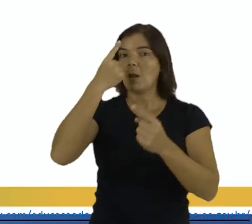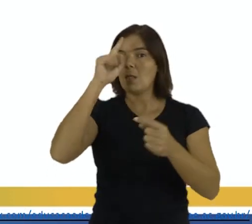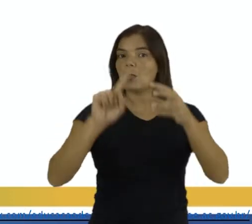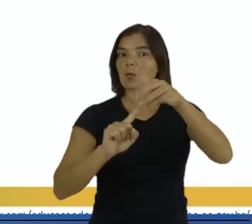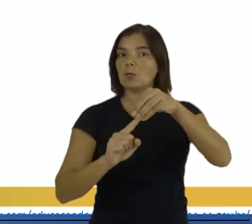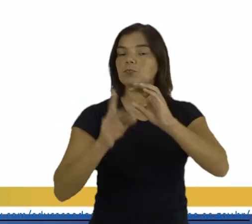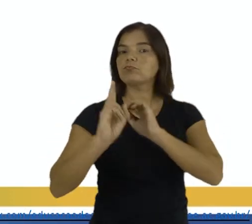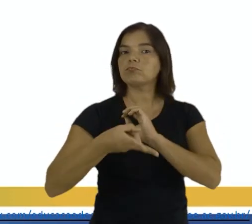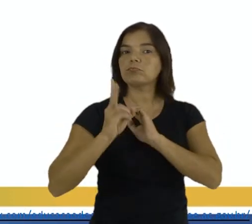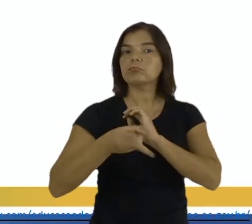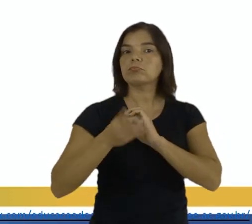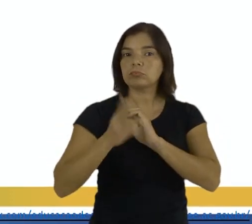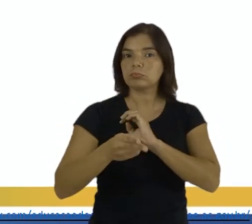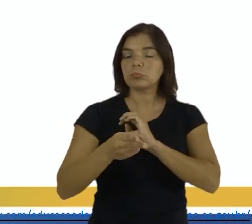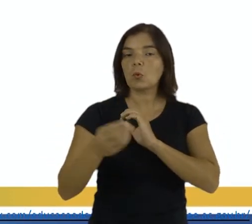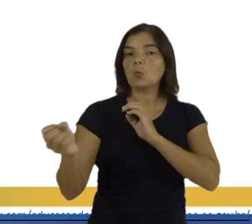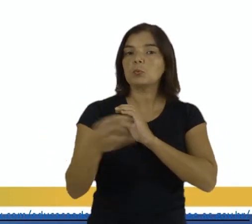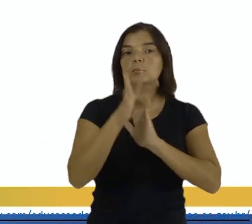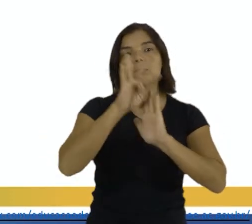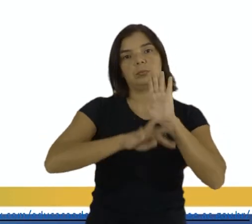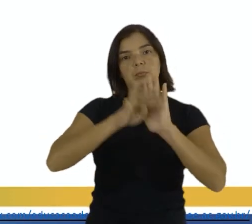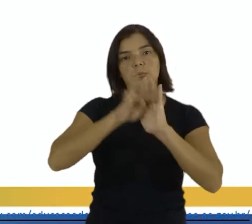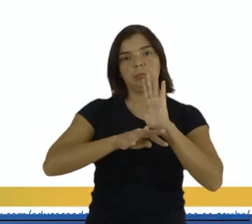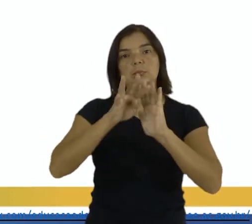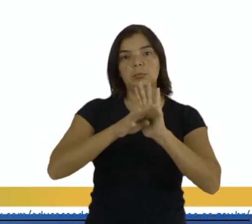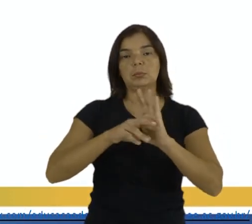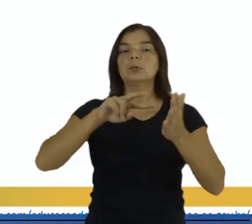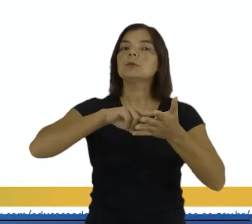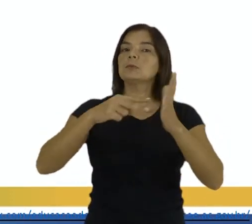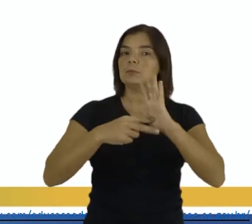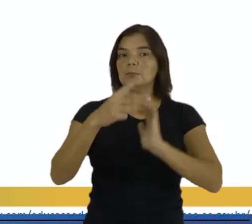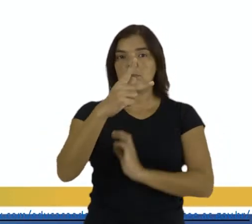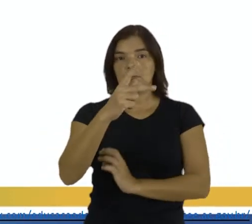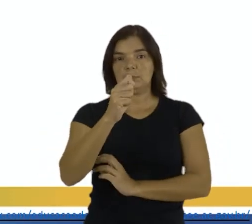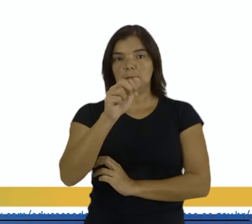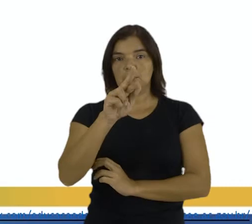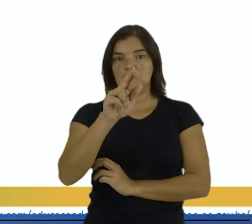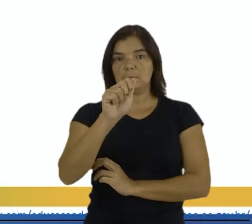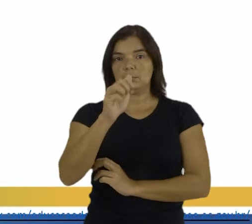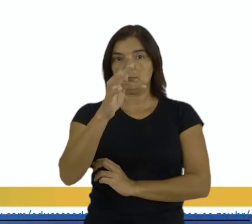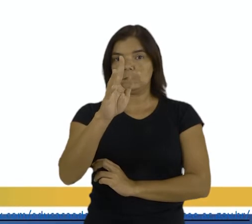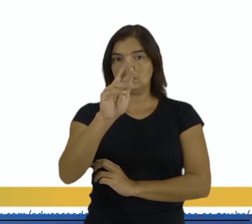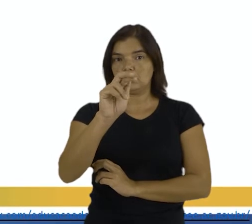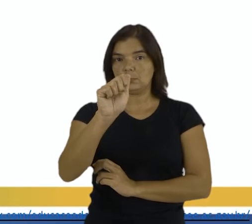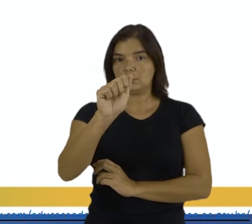é confirmada pelo novo texto. Isso aí, então, é uma paráfrase.